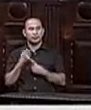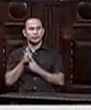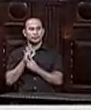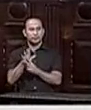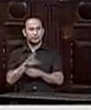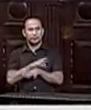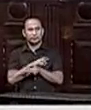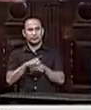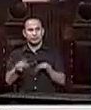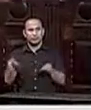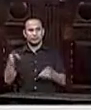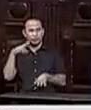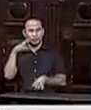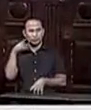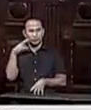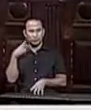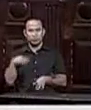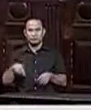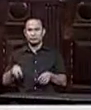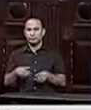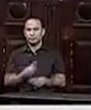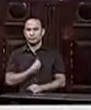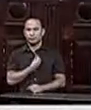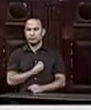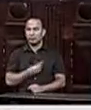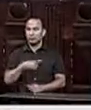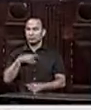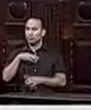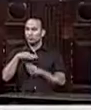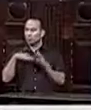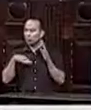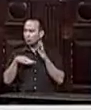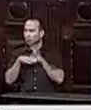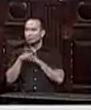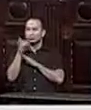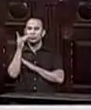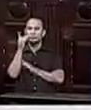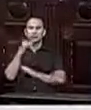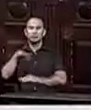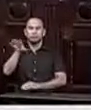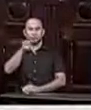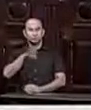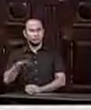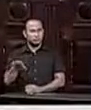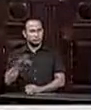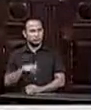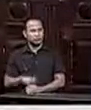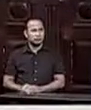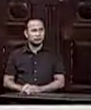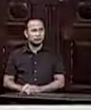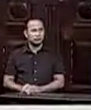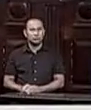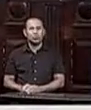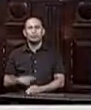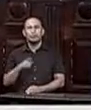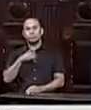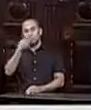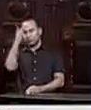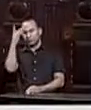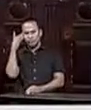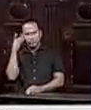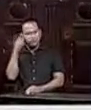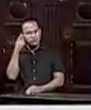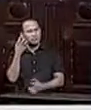vereadores estarão presentes. E todos os deputados estaduais, aqueles que integram a Comissão de Trabalho e os demais que têm interesse